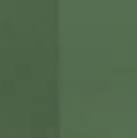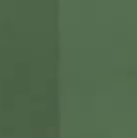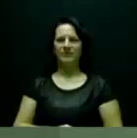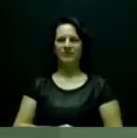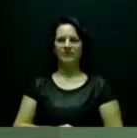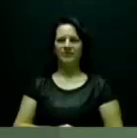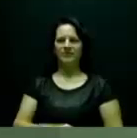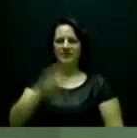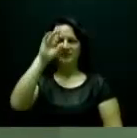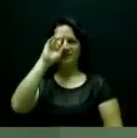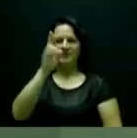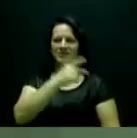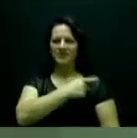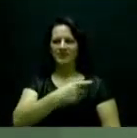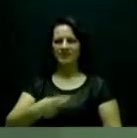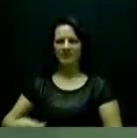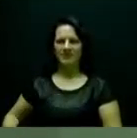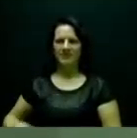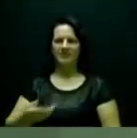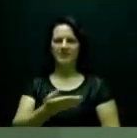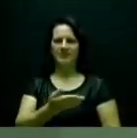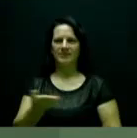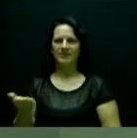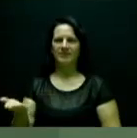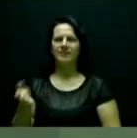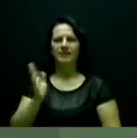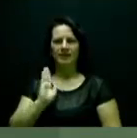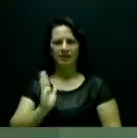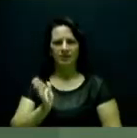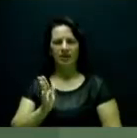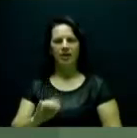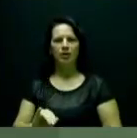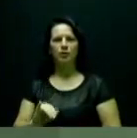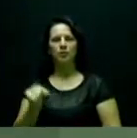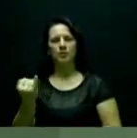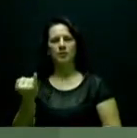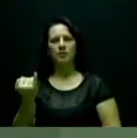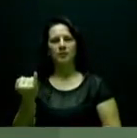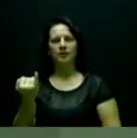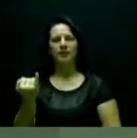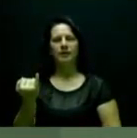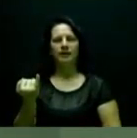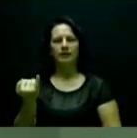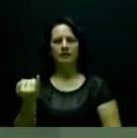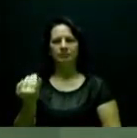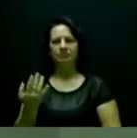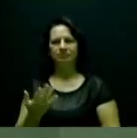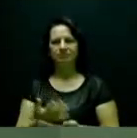Senhor presidente, senhores vereadores, eu já quero aqui aproveitar a oportunidade